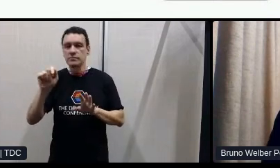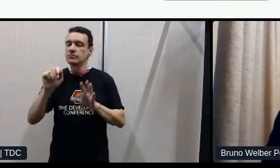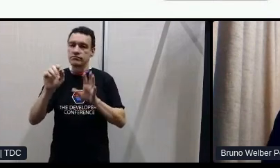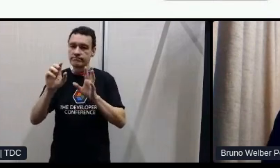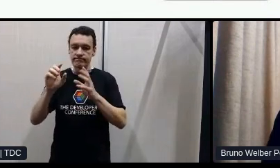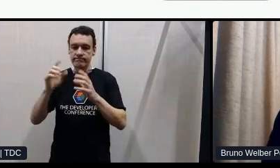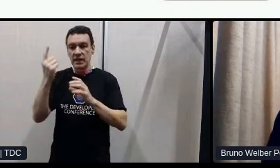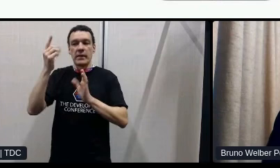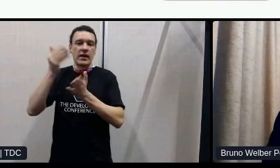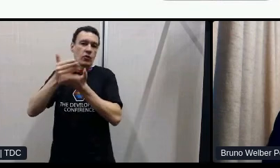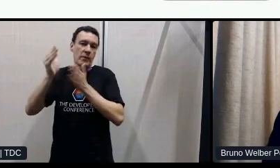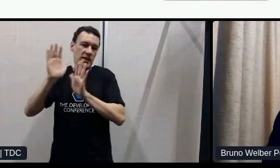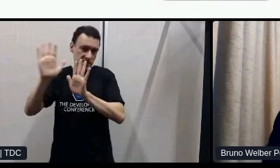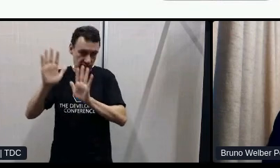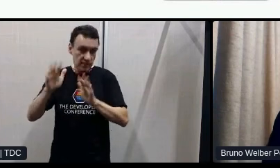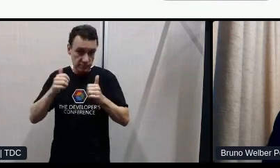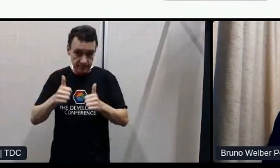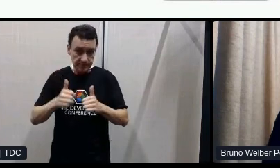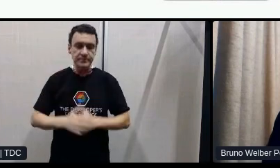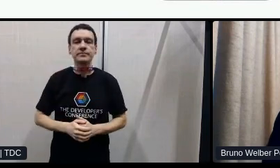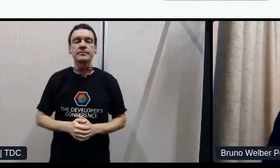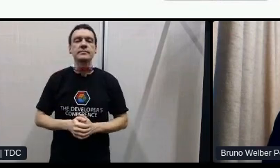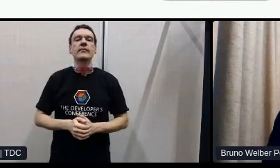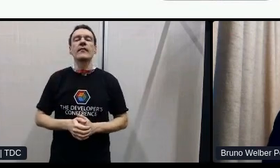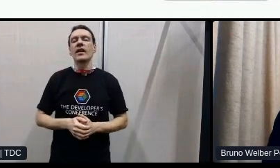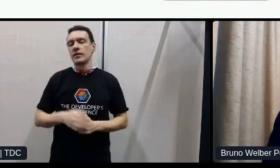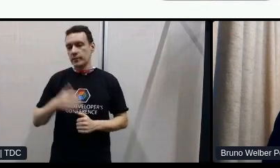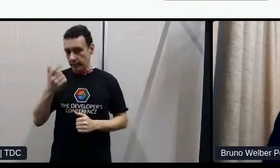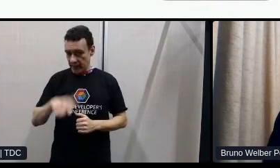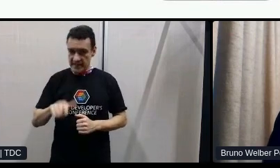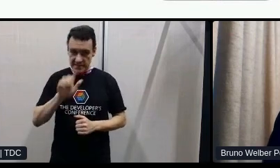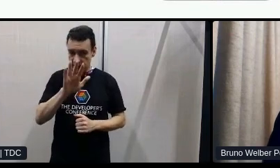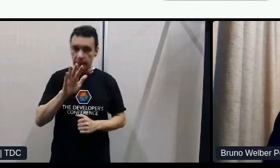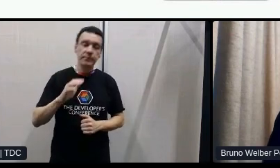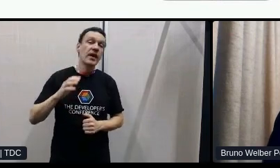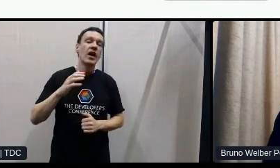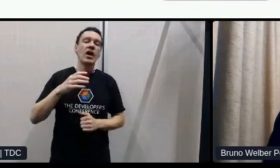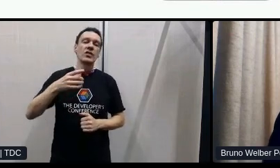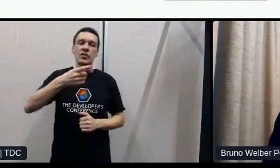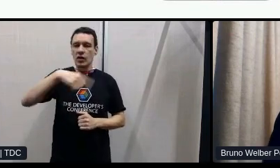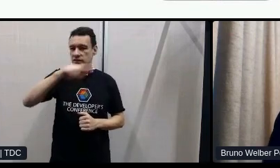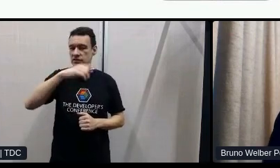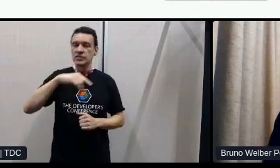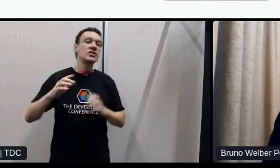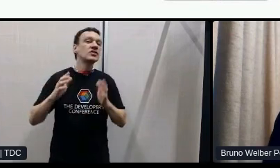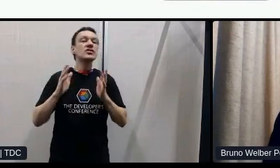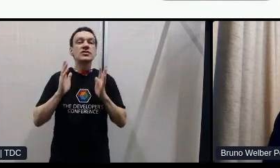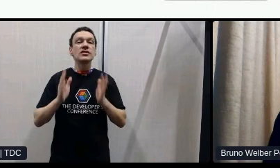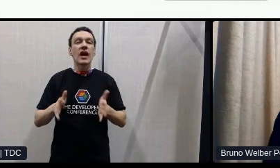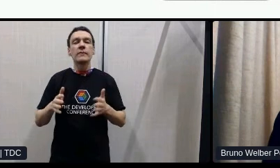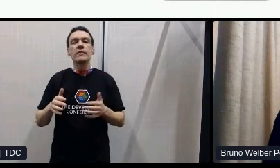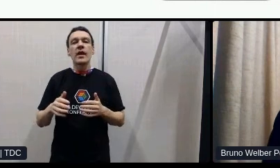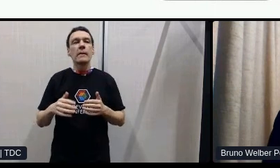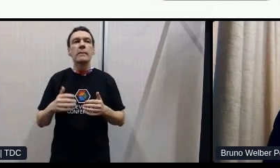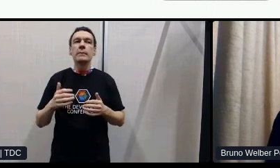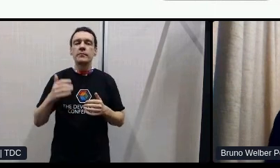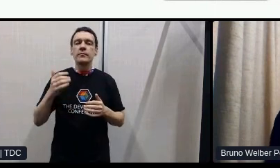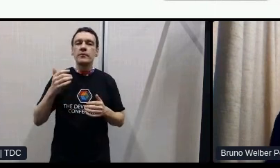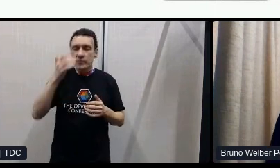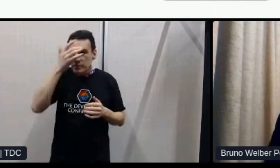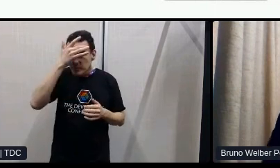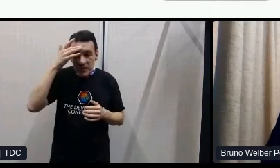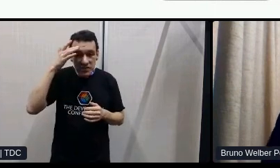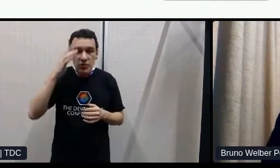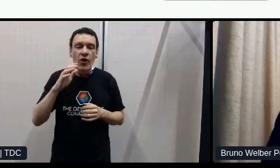Dado curioso, nós tivemos um aumento dos usuários que preferem acessar